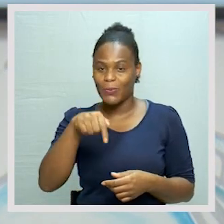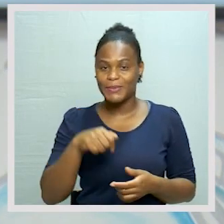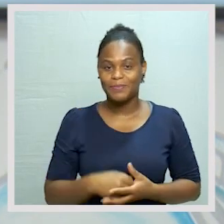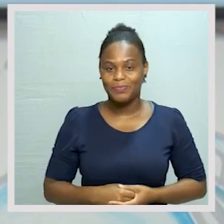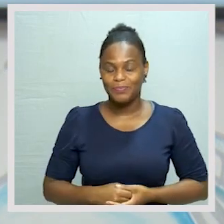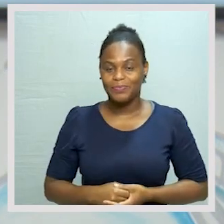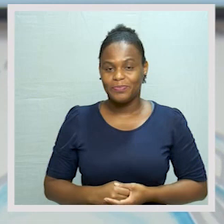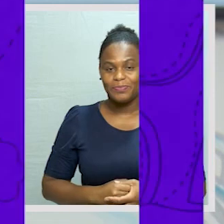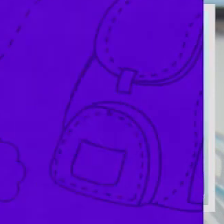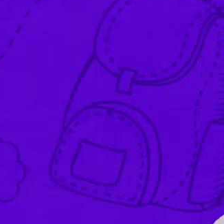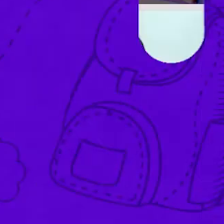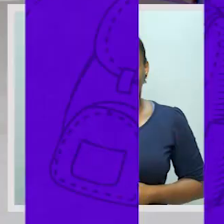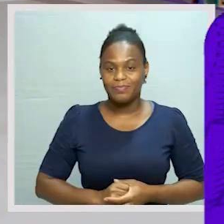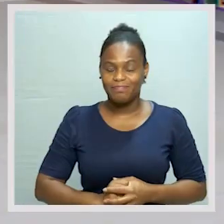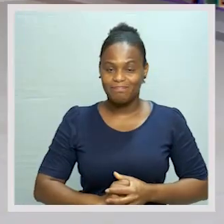de hoje.